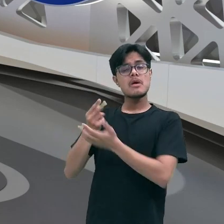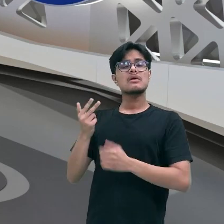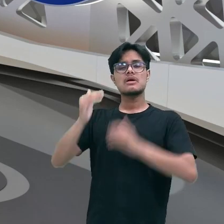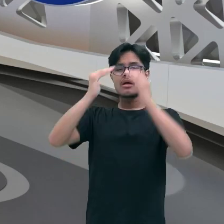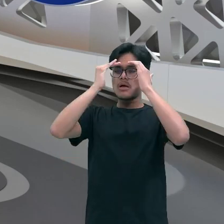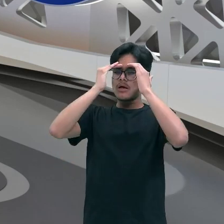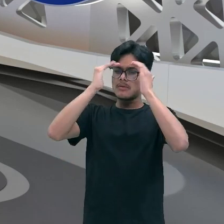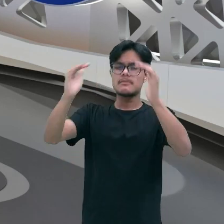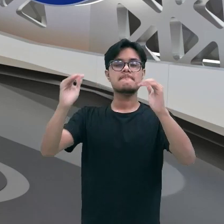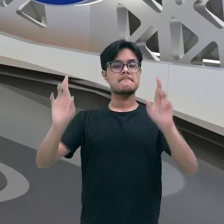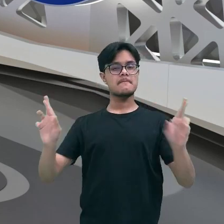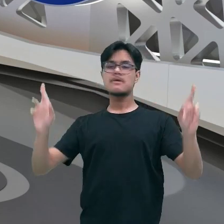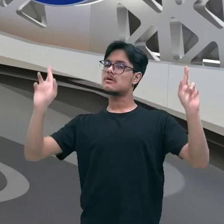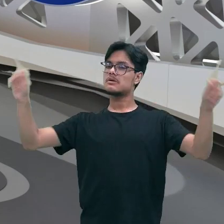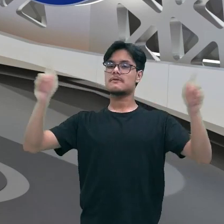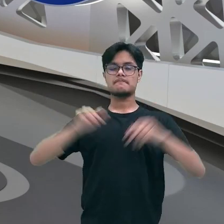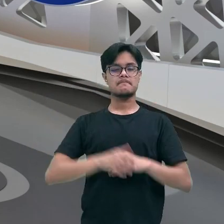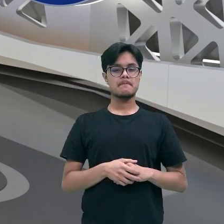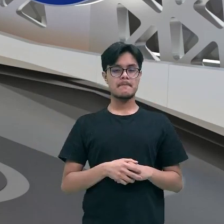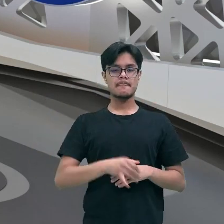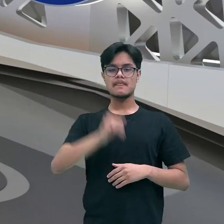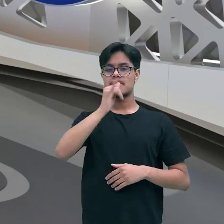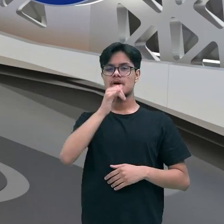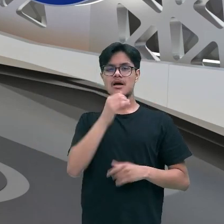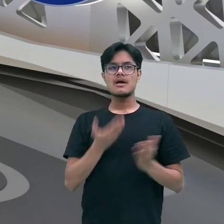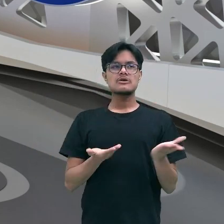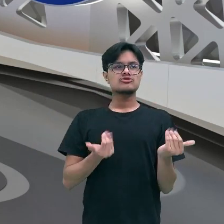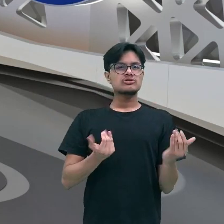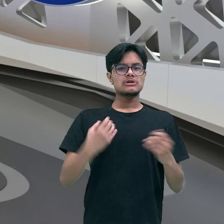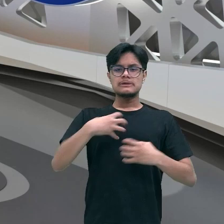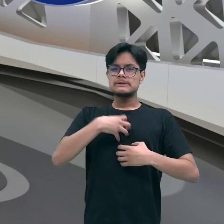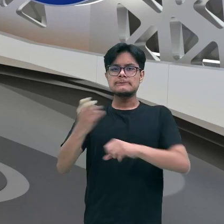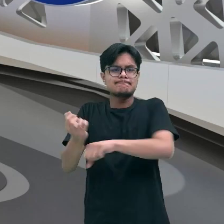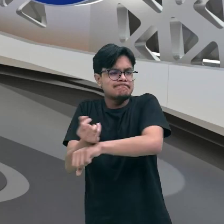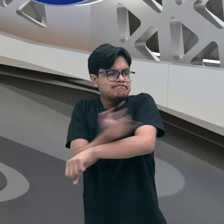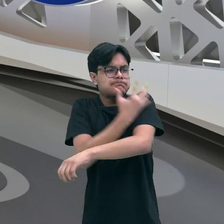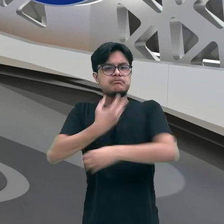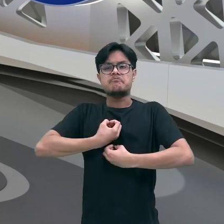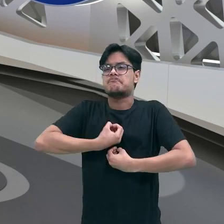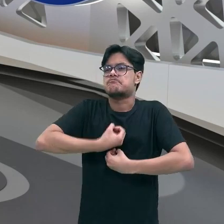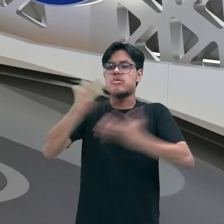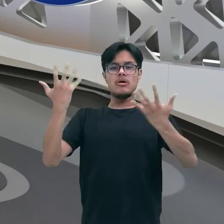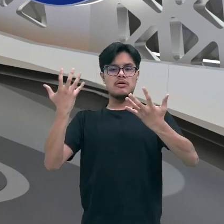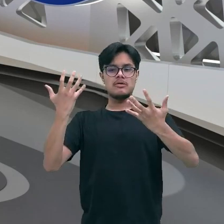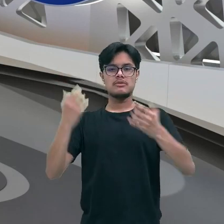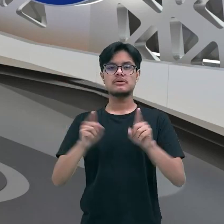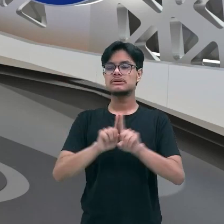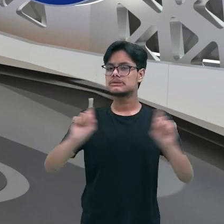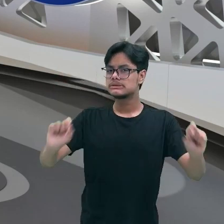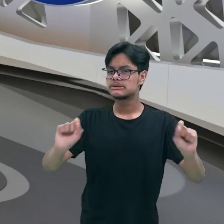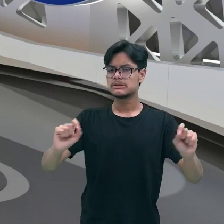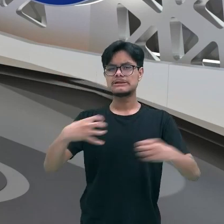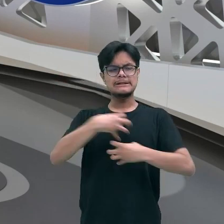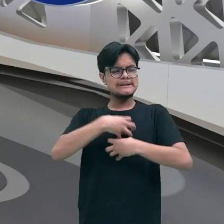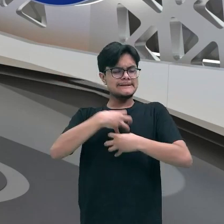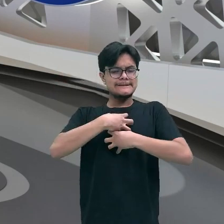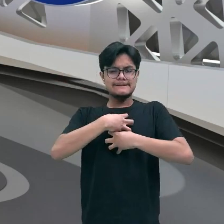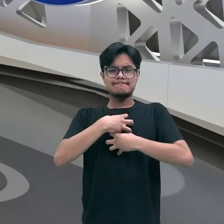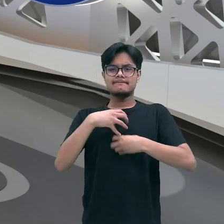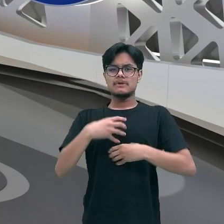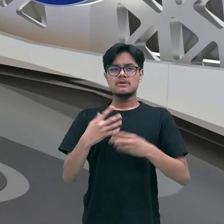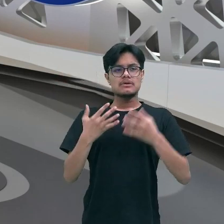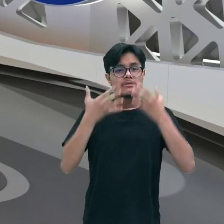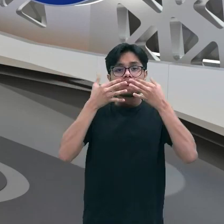as diferenças. E na adolescência parece que isso se aflora mais, né? Então, a gente precisa sempre estar muito sensível e